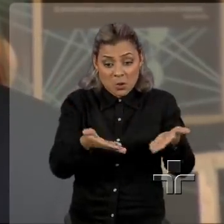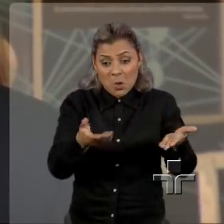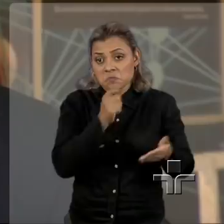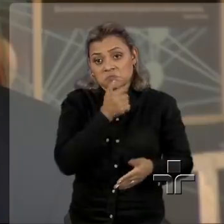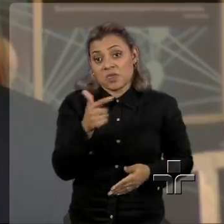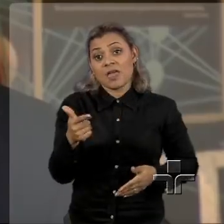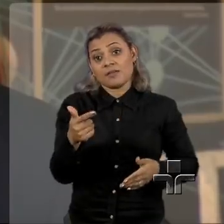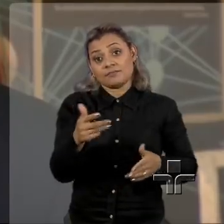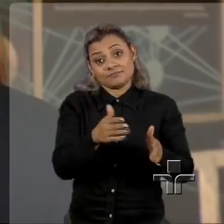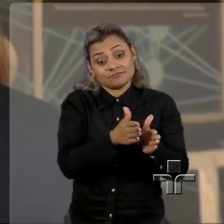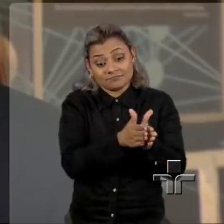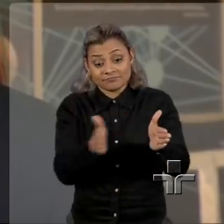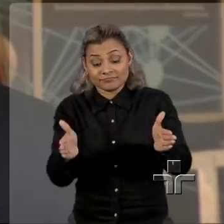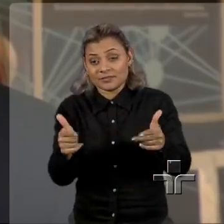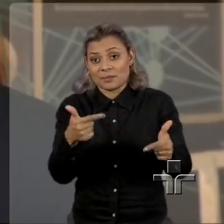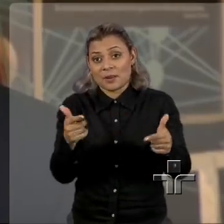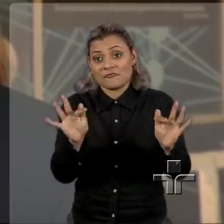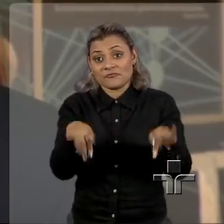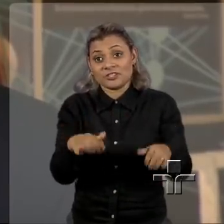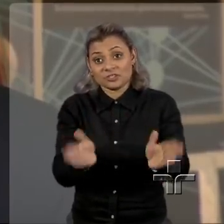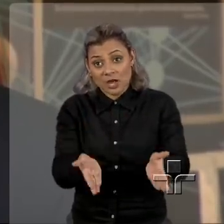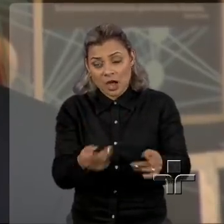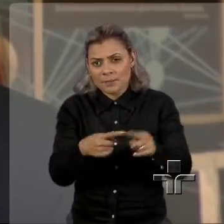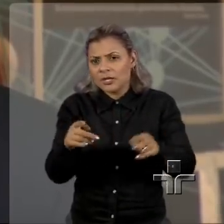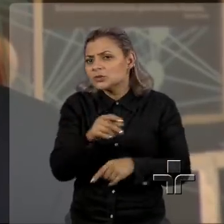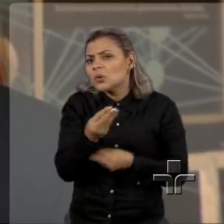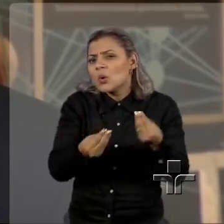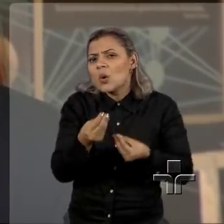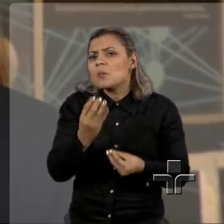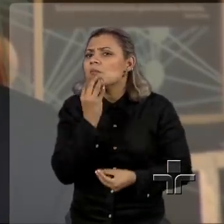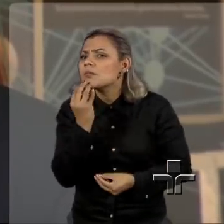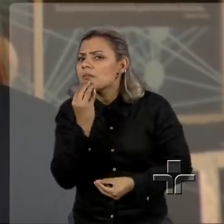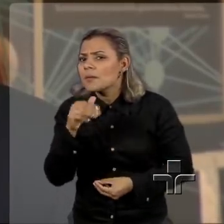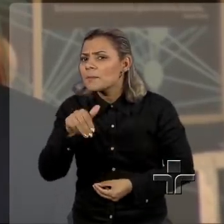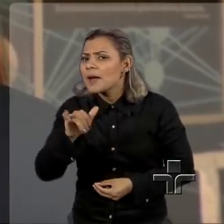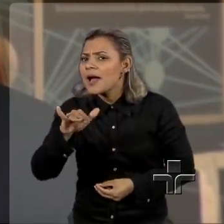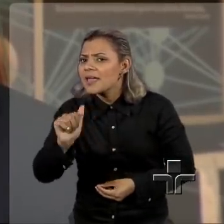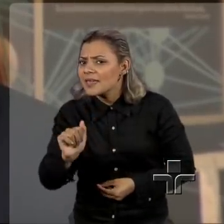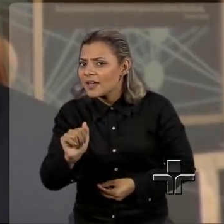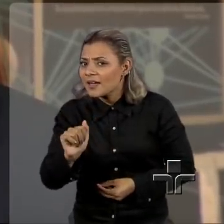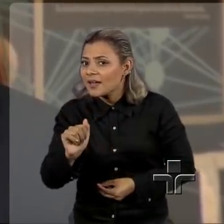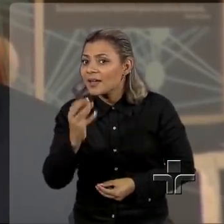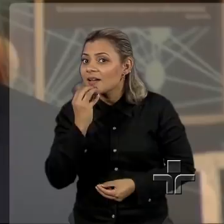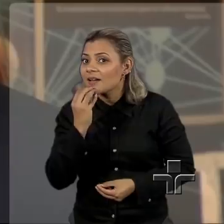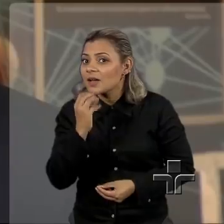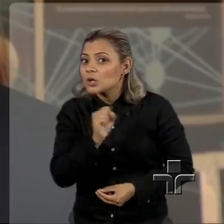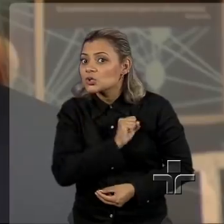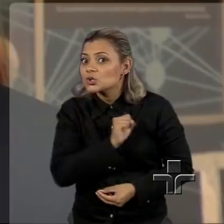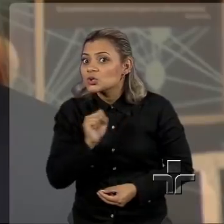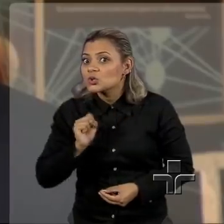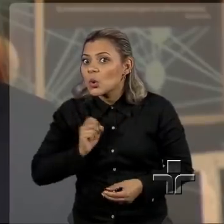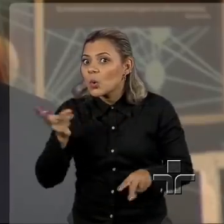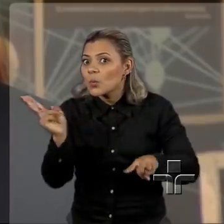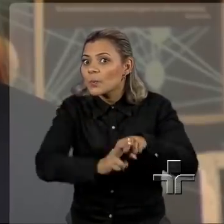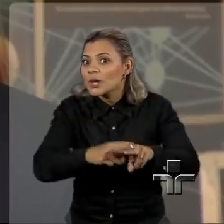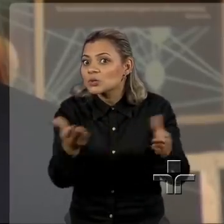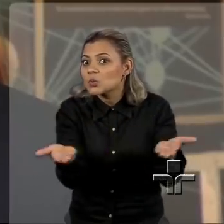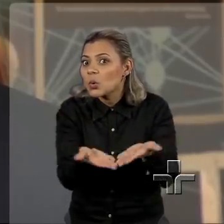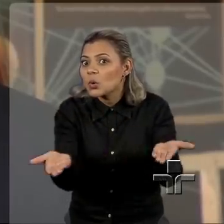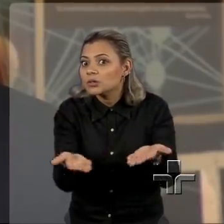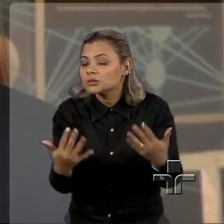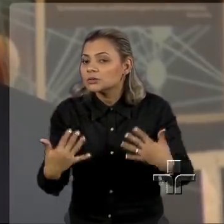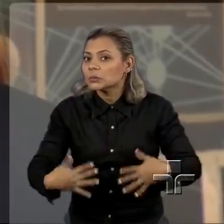verificar doravante é como o presidente da Câmara, Rodrigo Maia, cujo sogro também foi preso hoje, vai